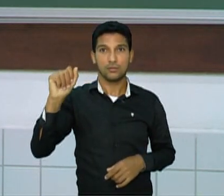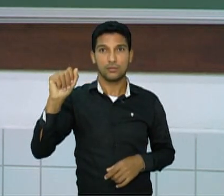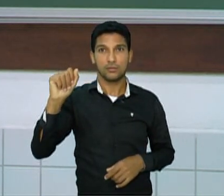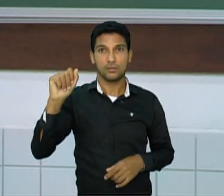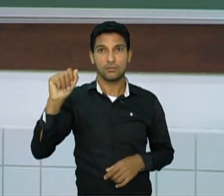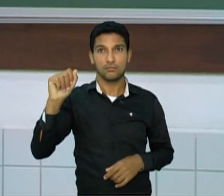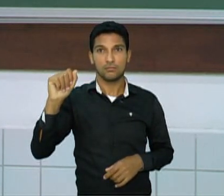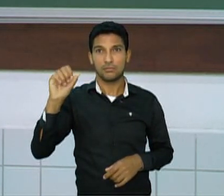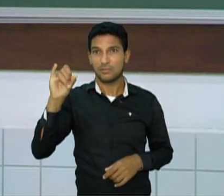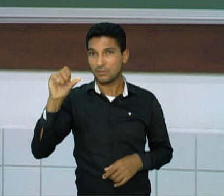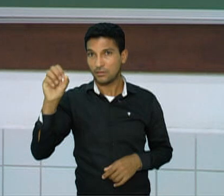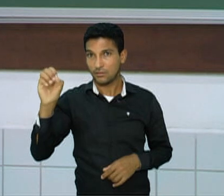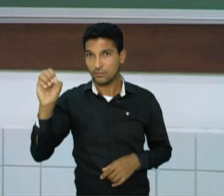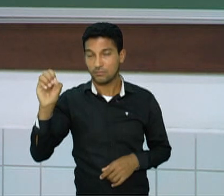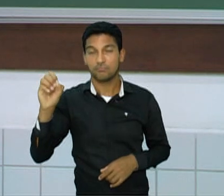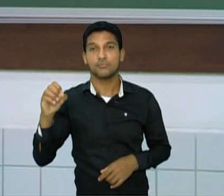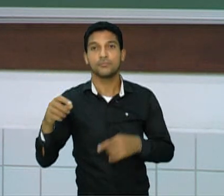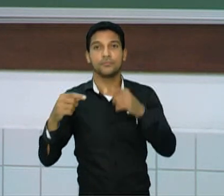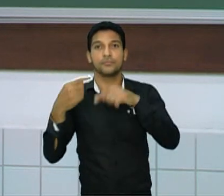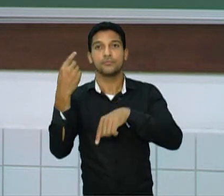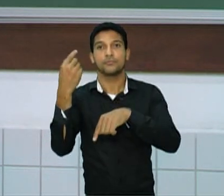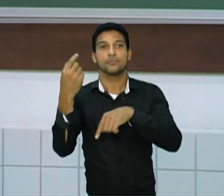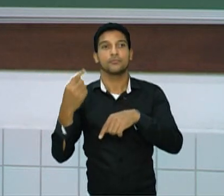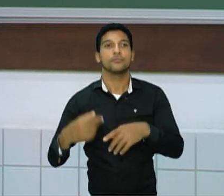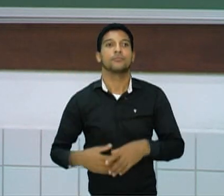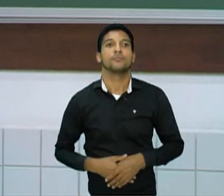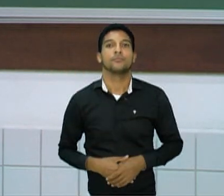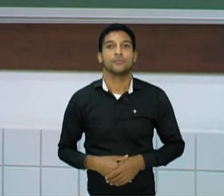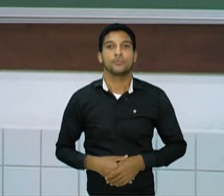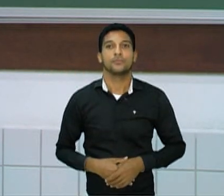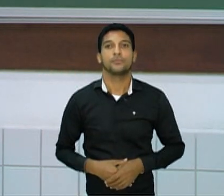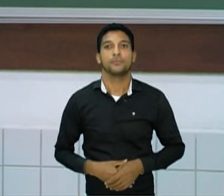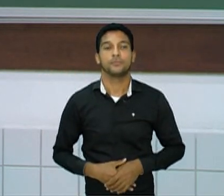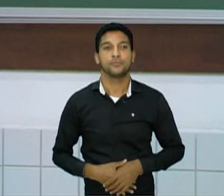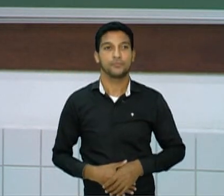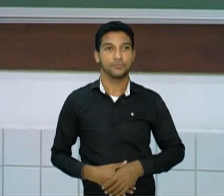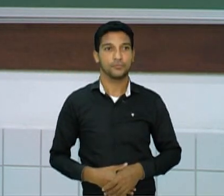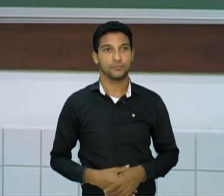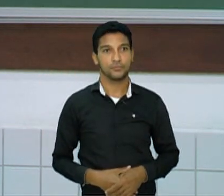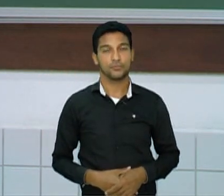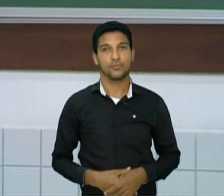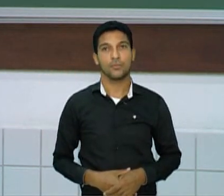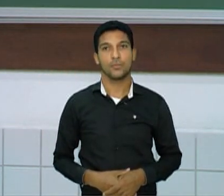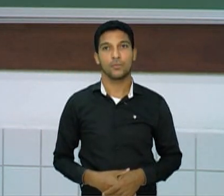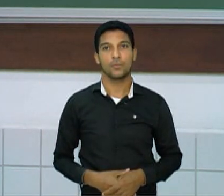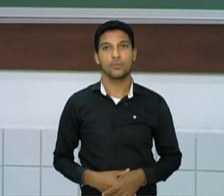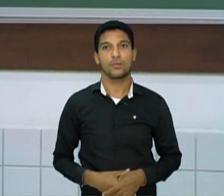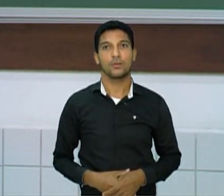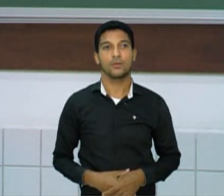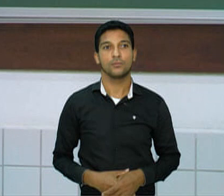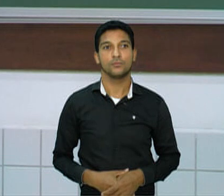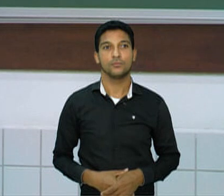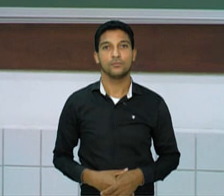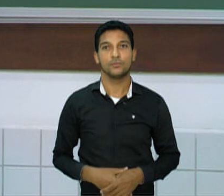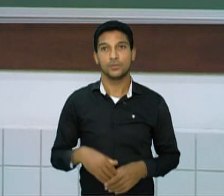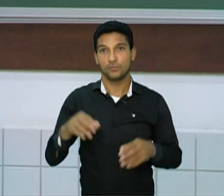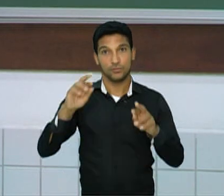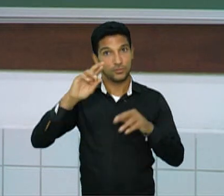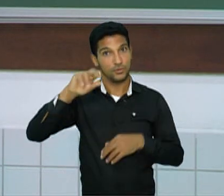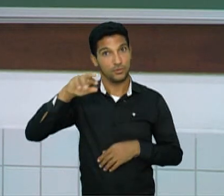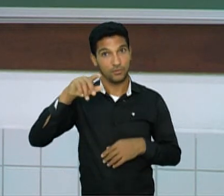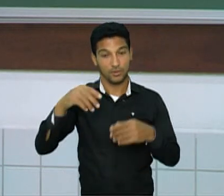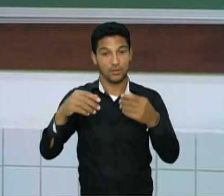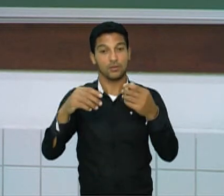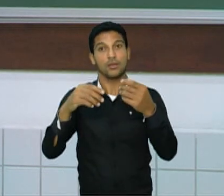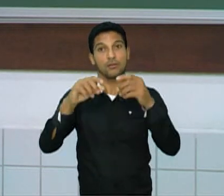já, que são as orações subordinadas adjetivas restritivas, tá? Então isso não é a substantiva. Você viu que